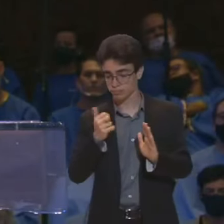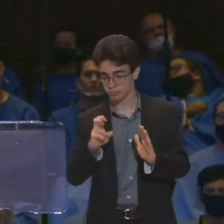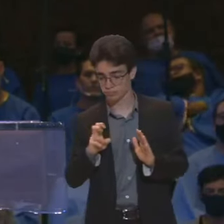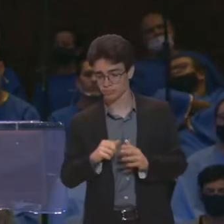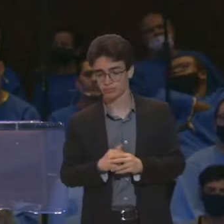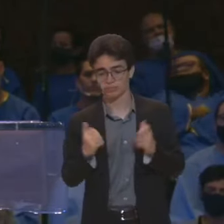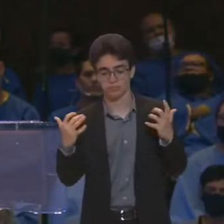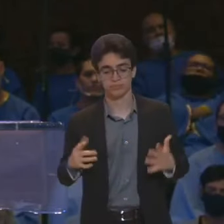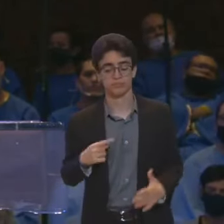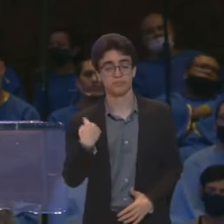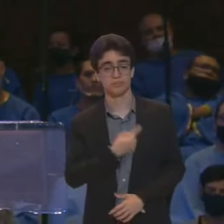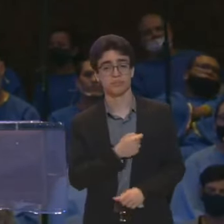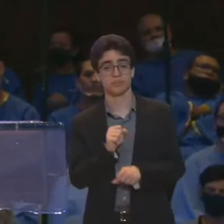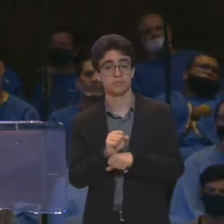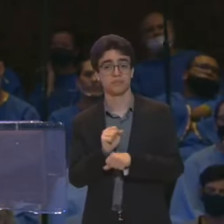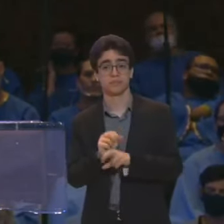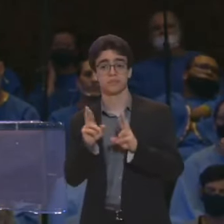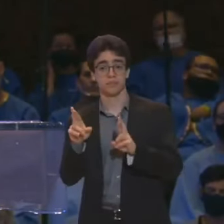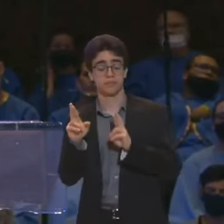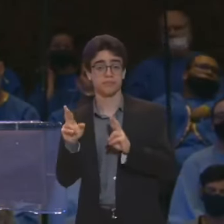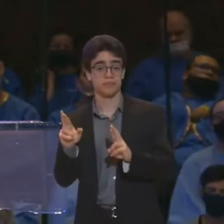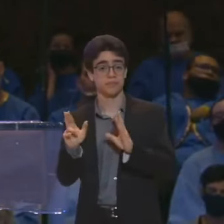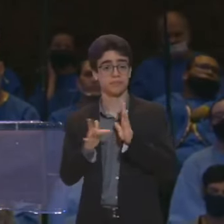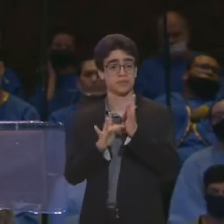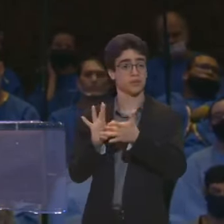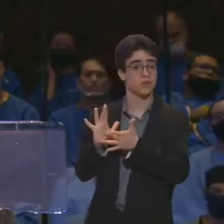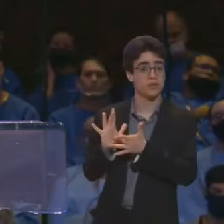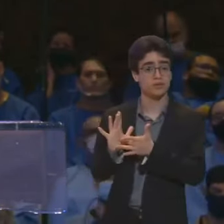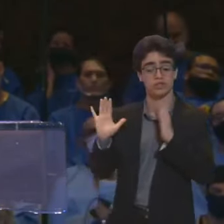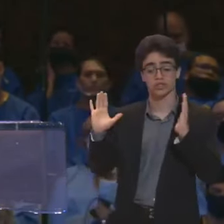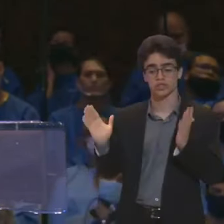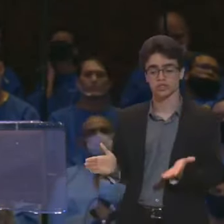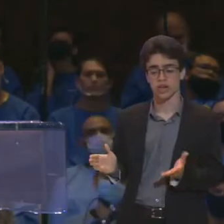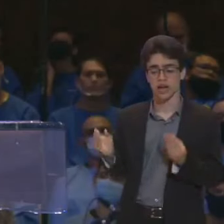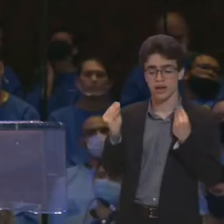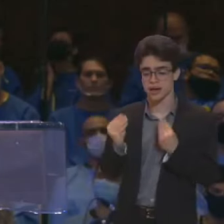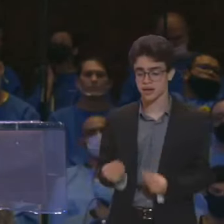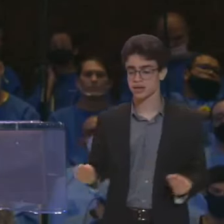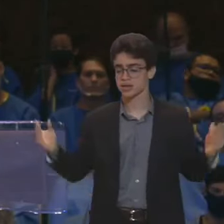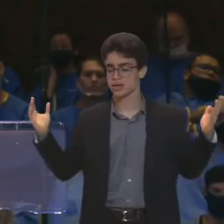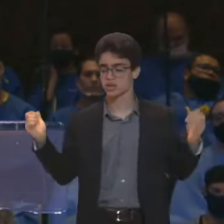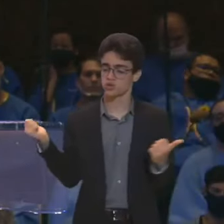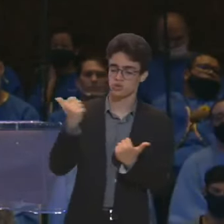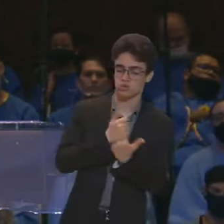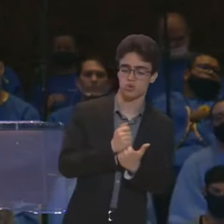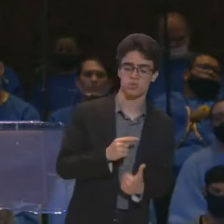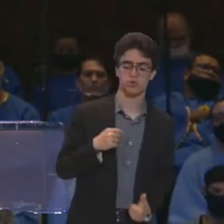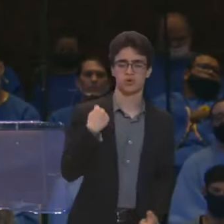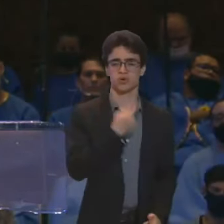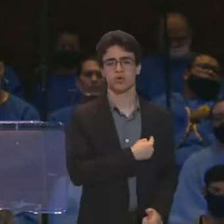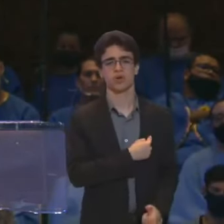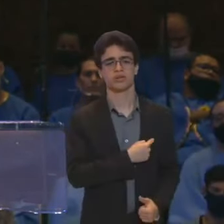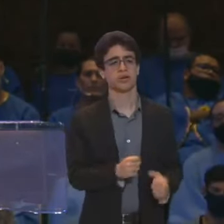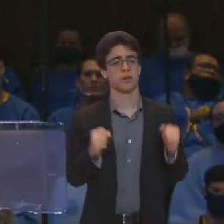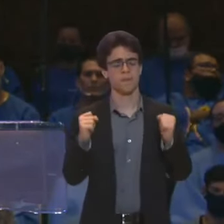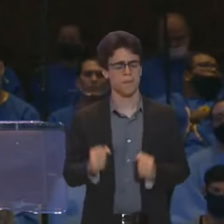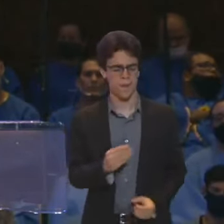a bendita esperança do Senhor Jesus, o qual se deu a si mesmo por nós, para nos remir de